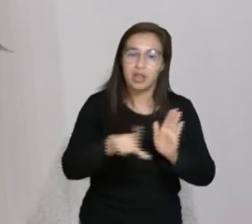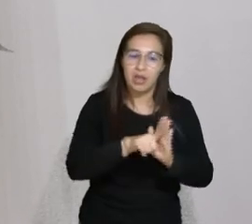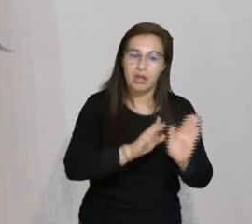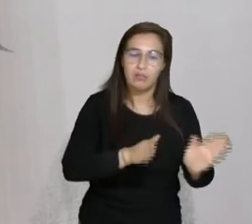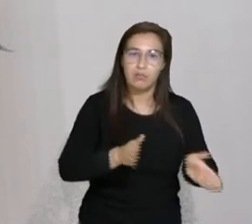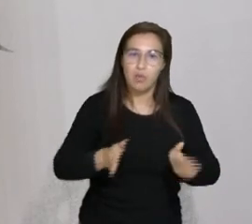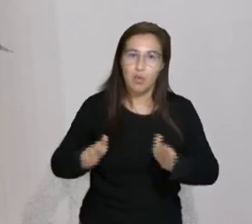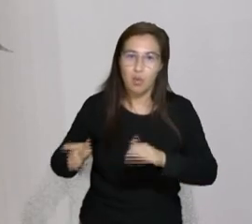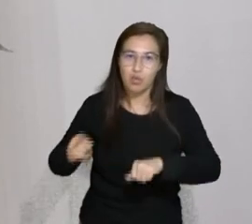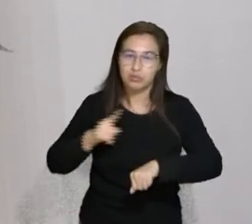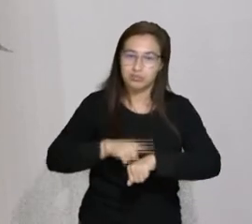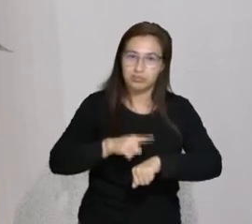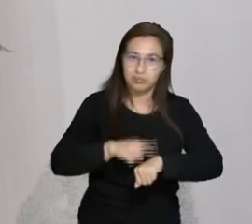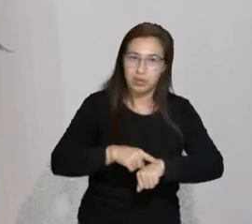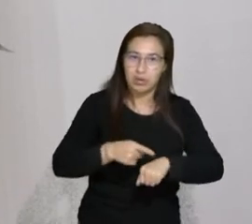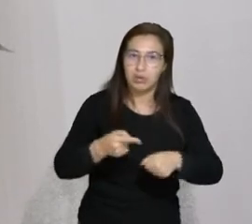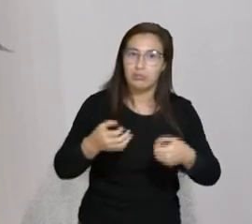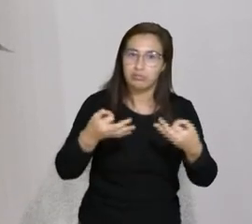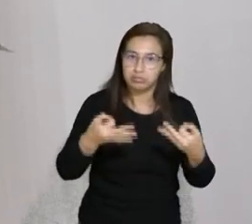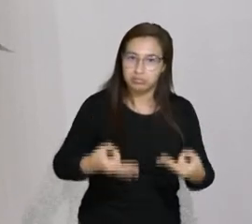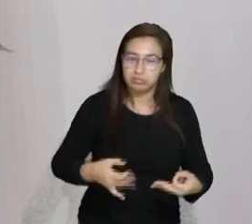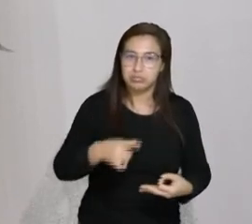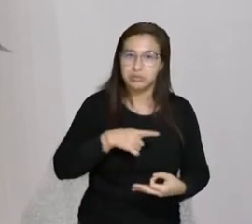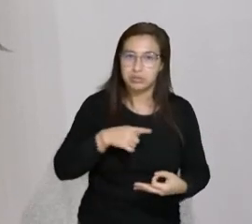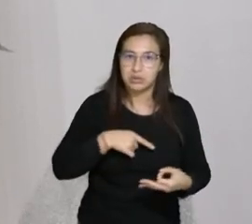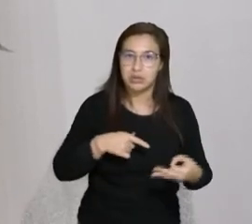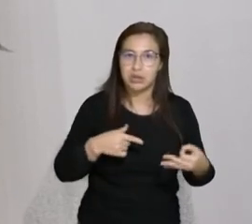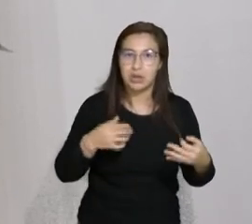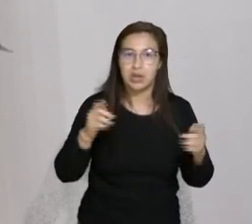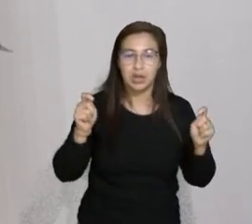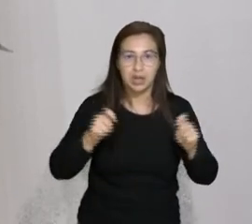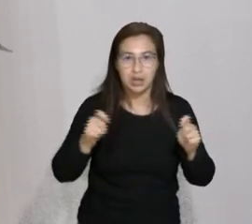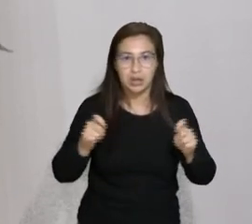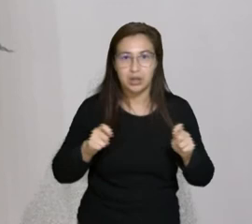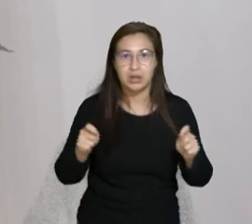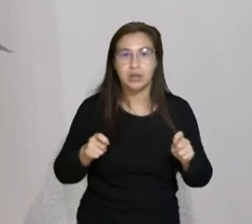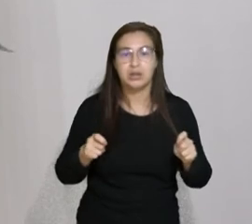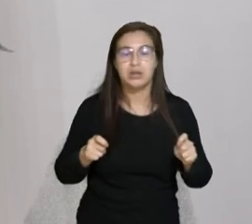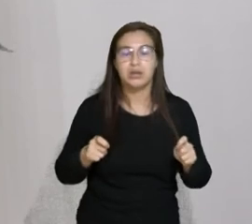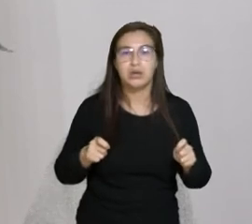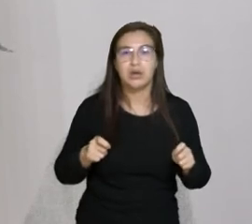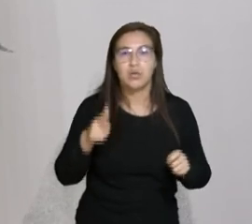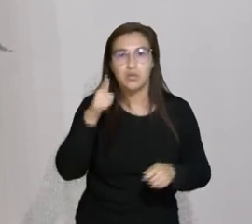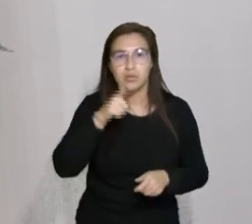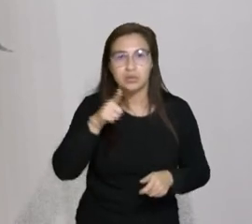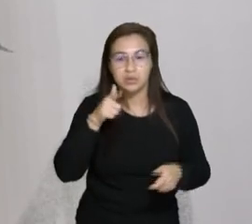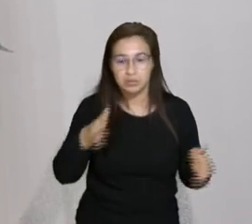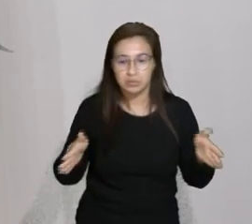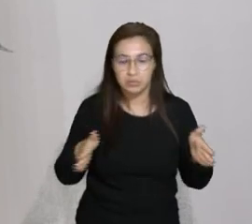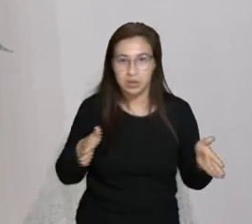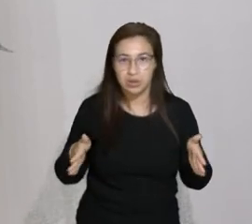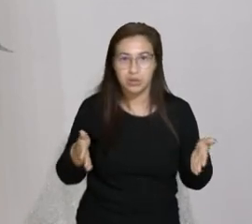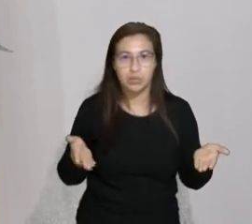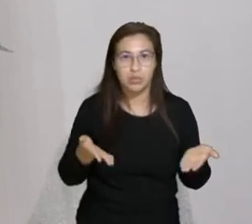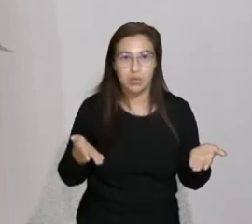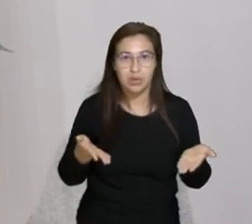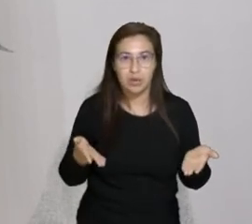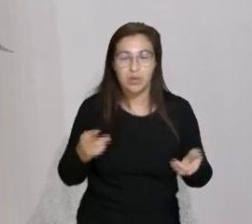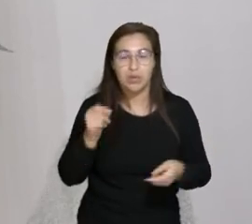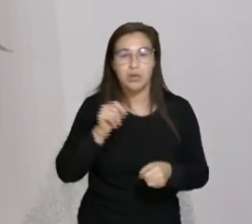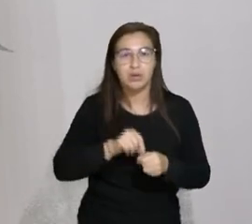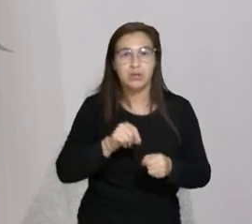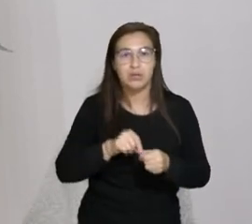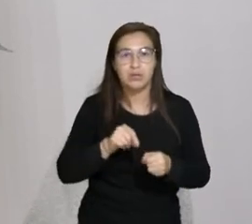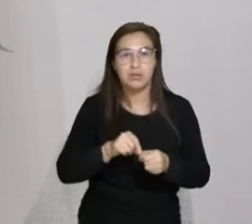tempo prazo para que as coisas sua e a gente conseguiu 60 dia talvez fazer conhecer algumas coisas